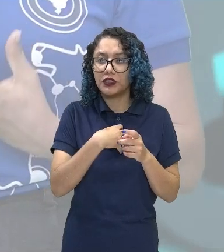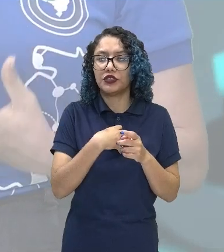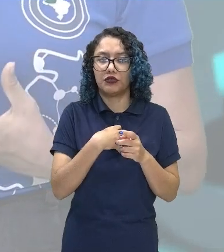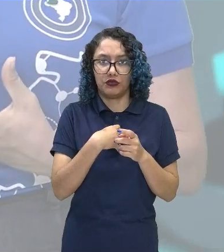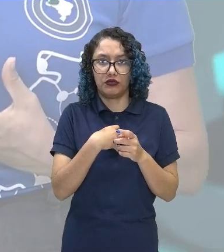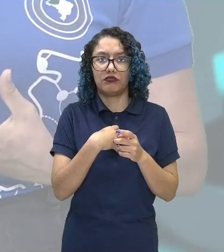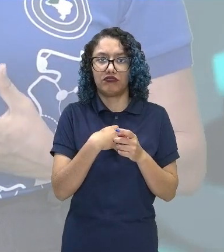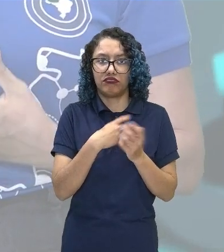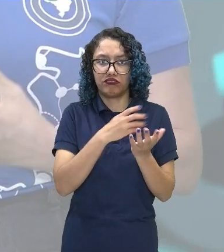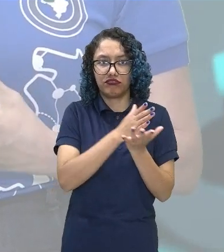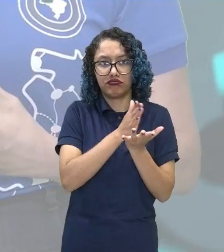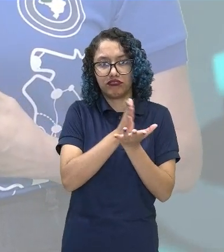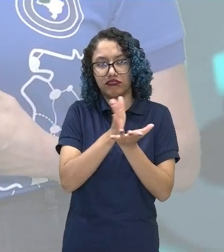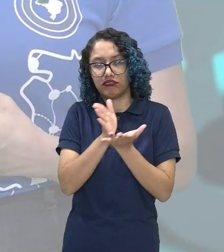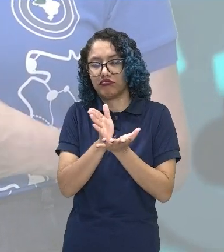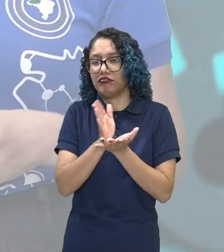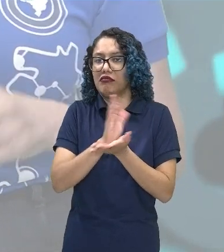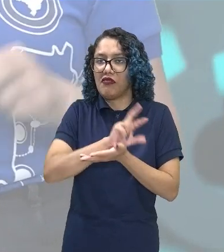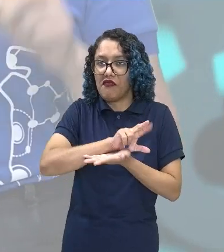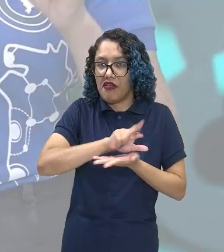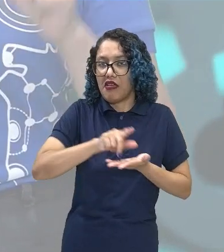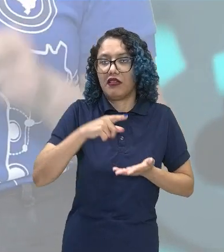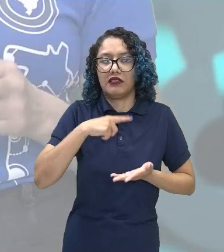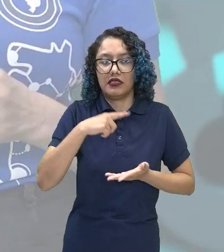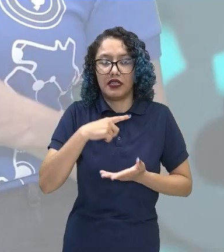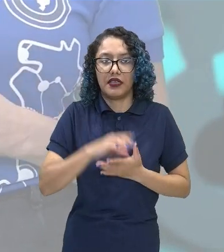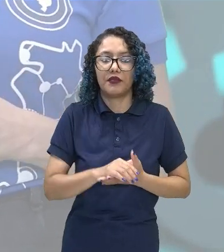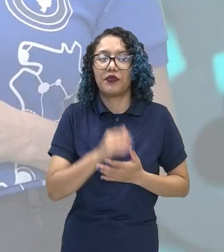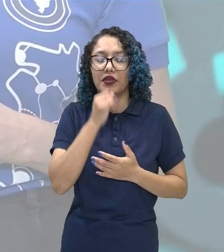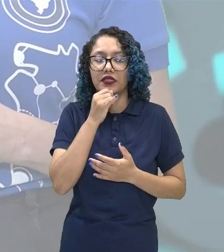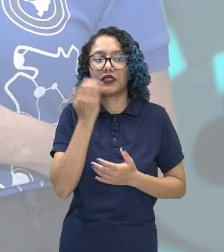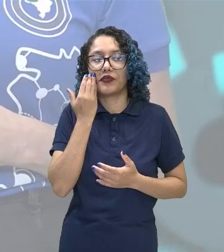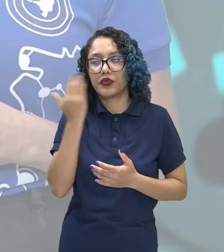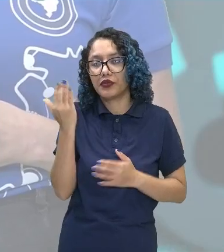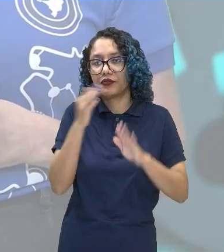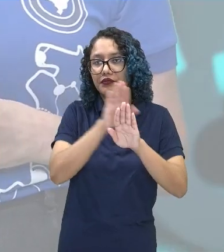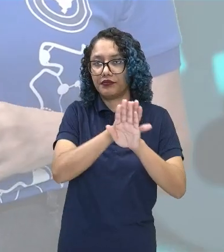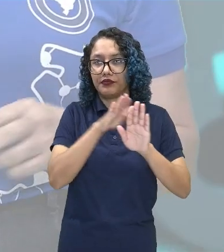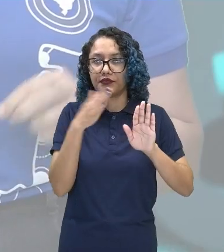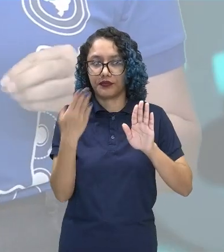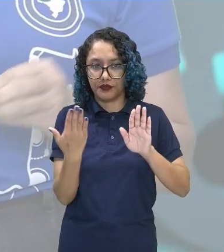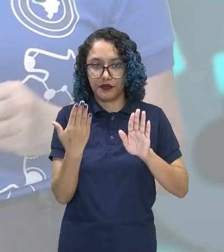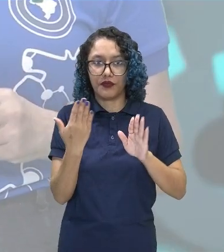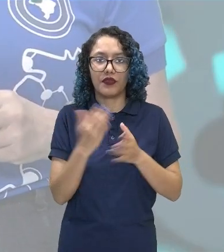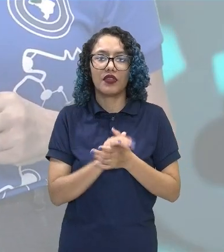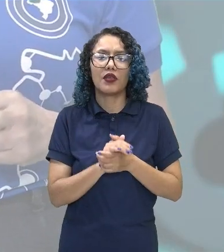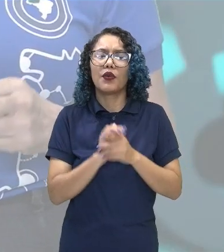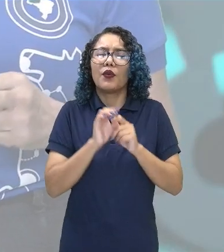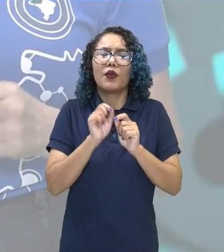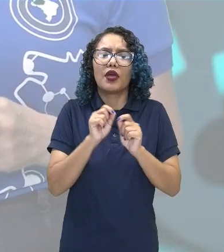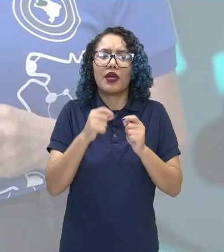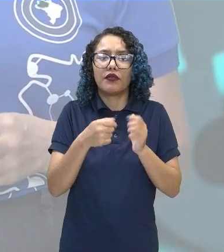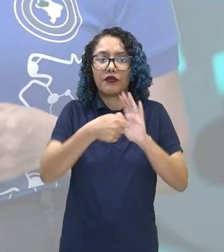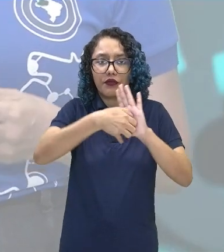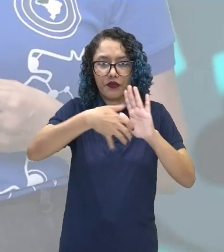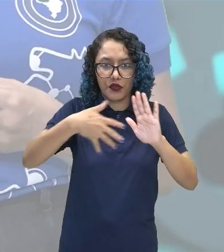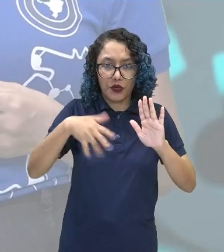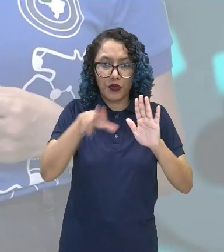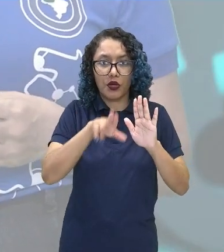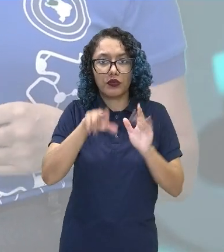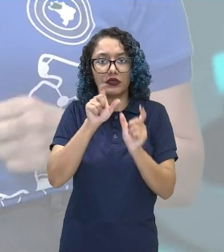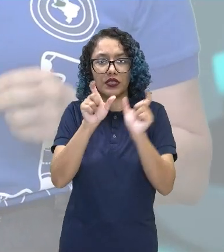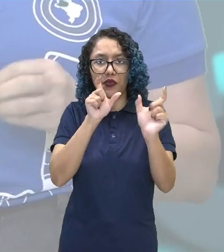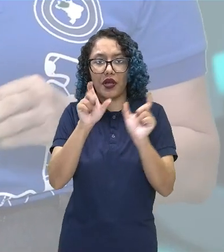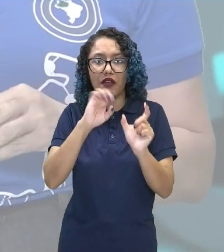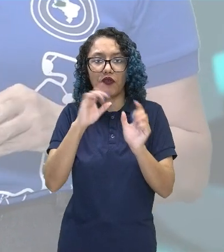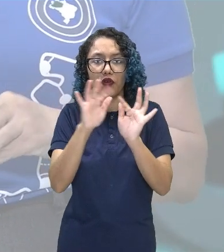às palavras dentro de um texto. A antítese, por exemplo, é a figura de estilo que usa palavras ou